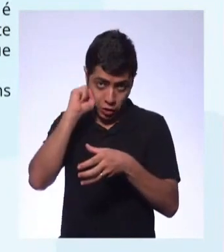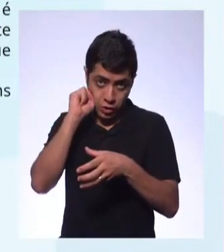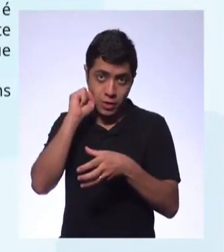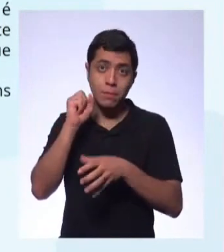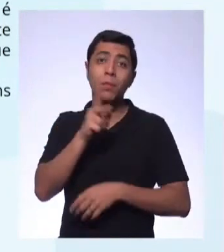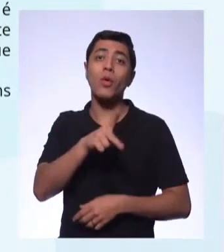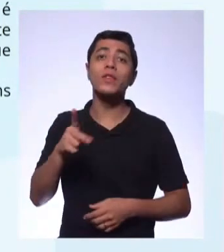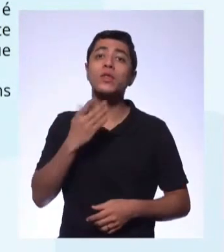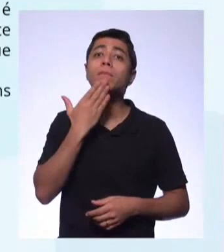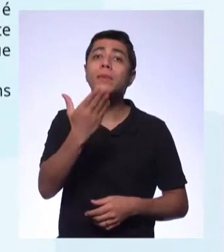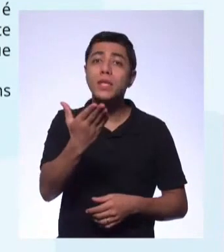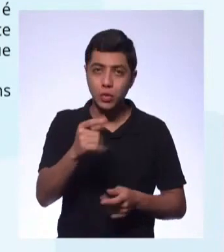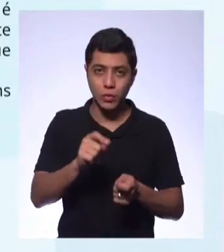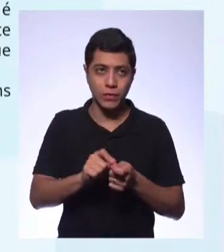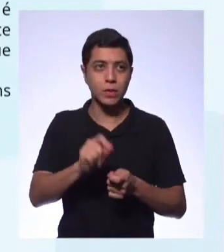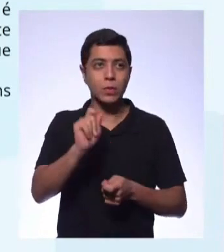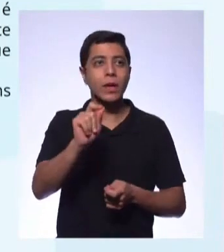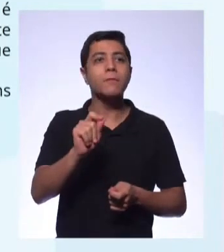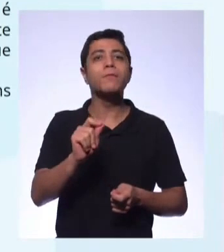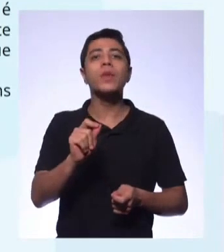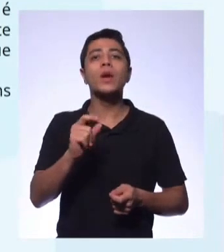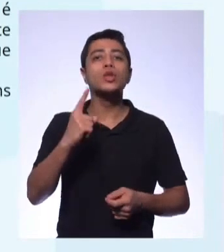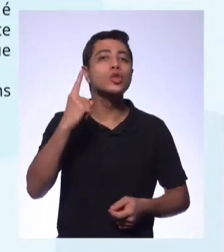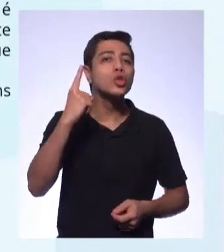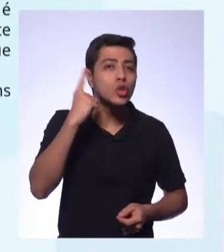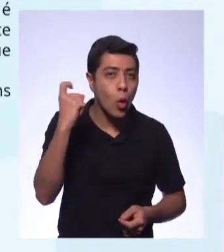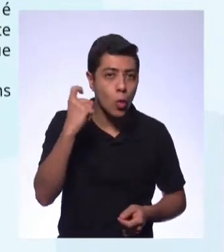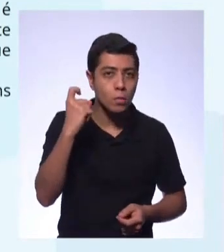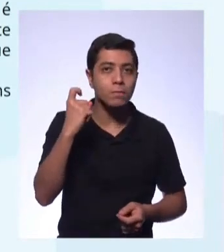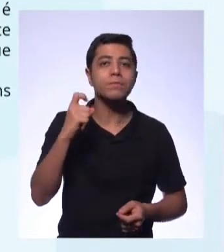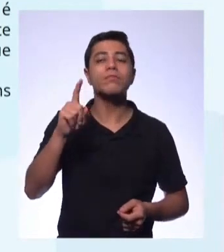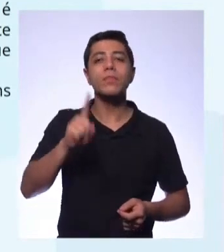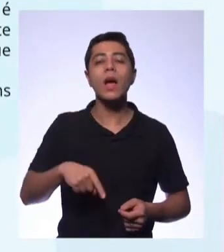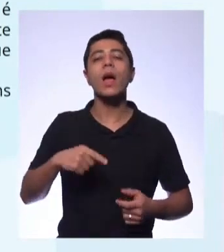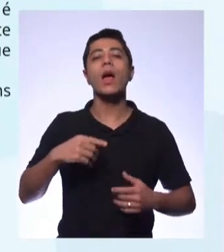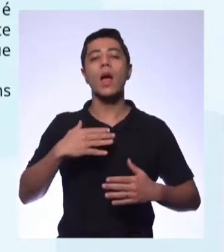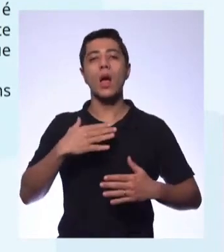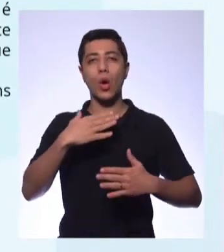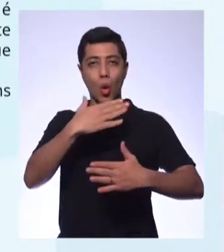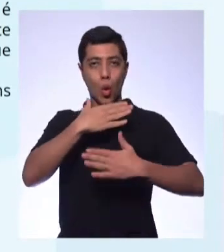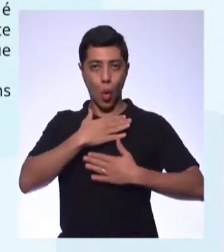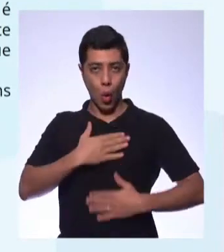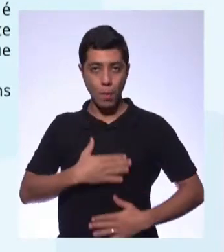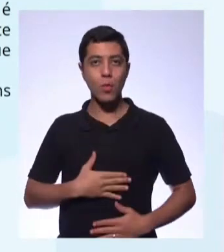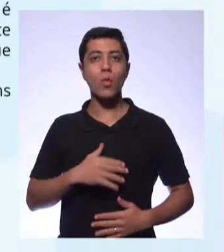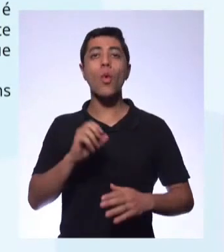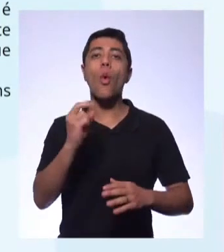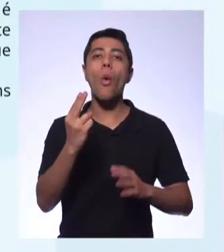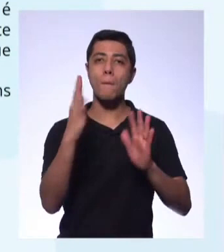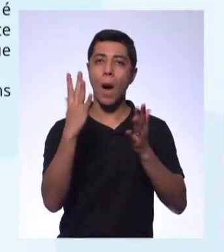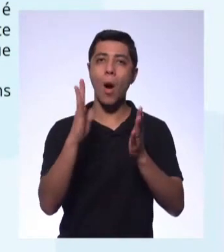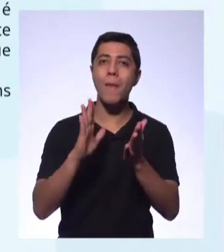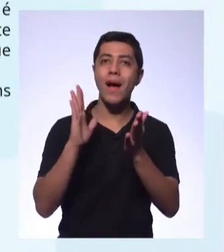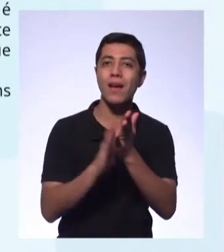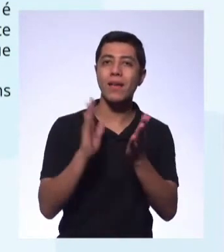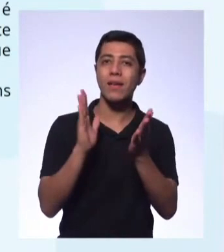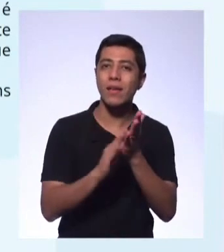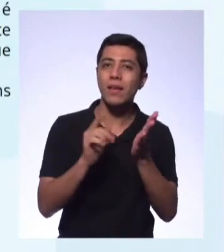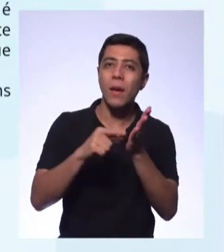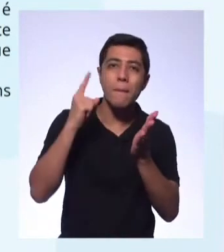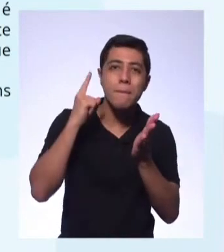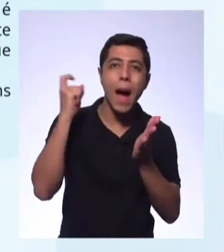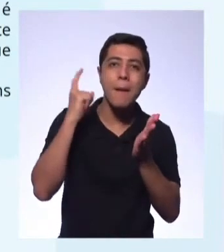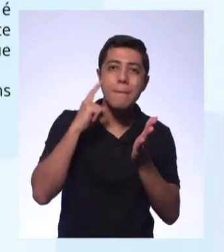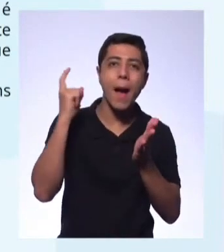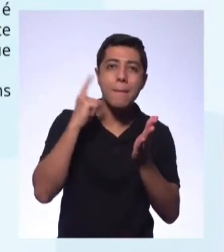vão coletar diferentes sons. Sons corporais, batidas de palmas, pés, estalar os dedos, né? Vozes, som de motor de carros,